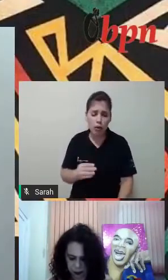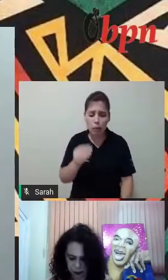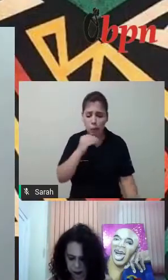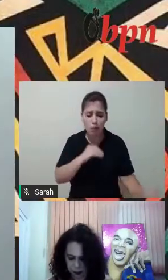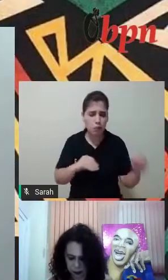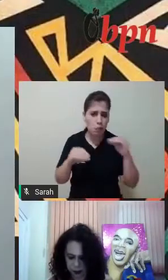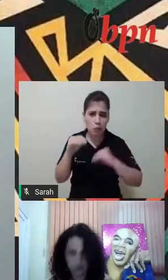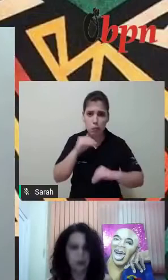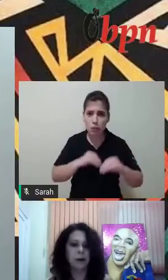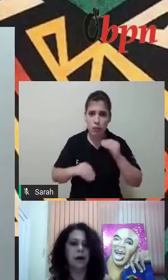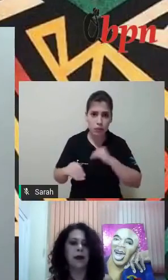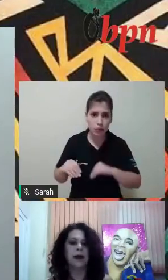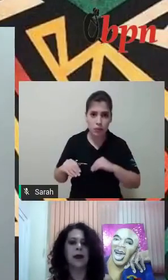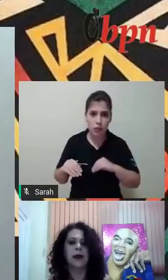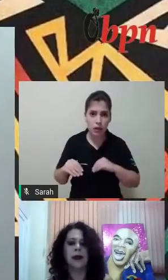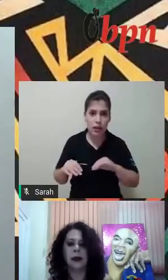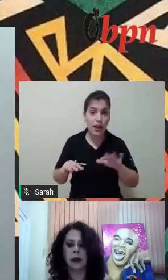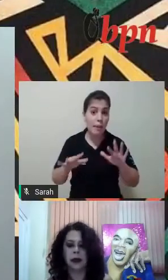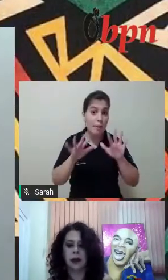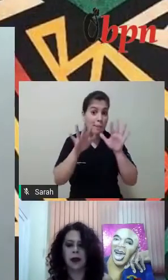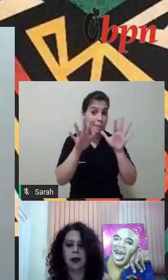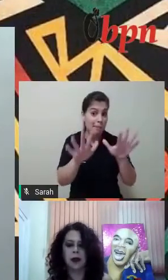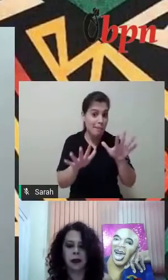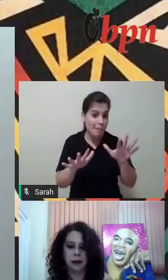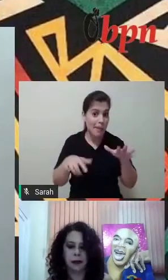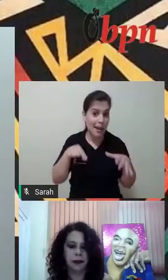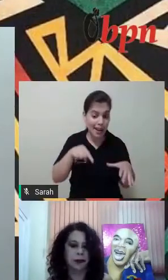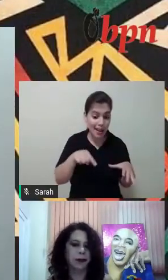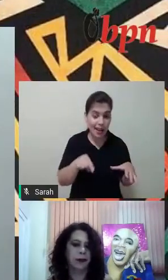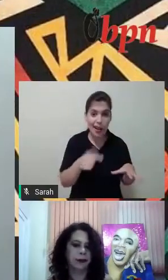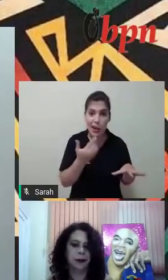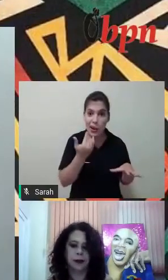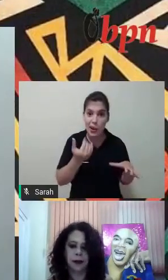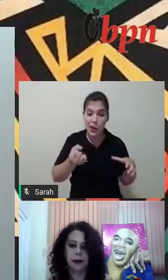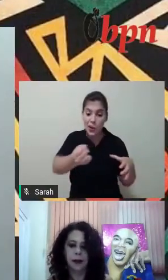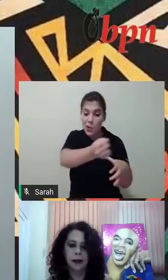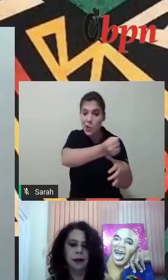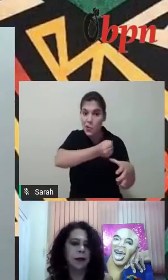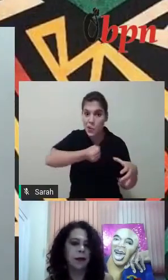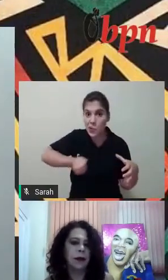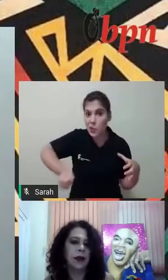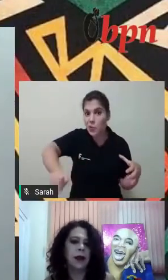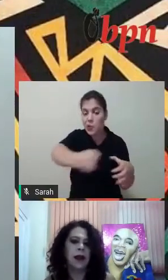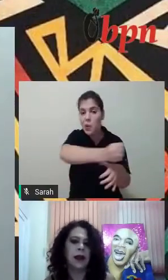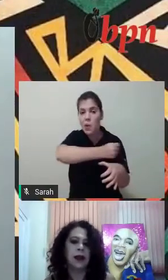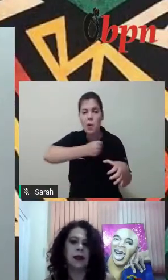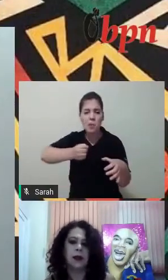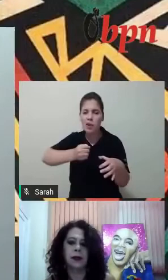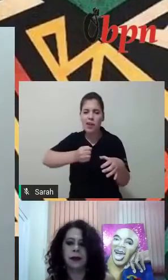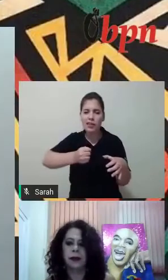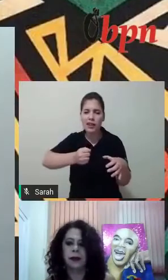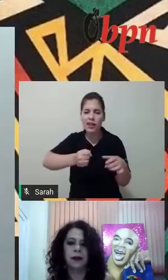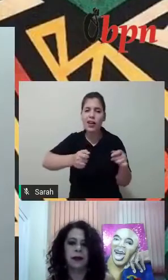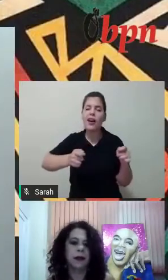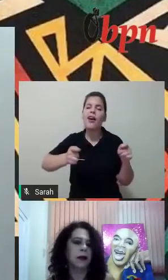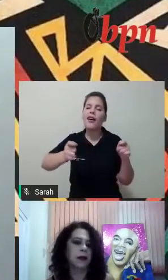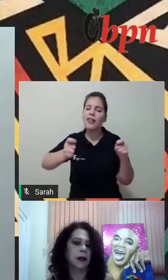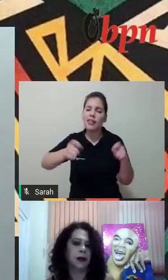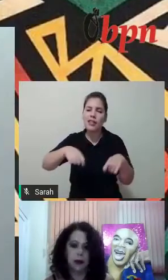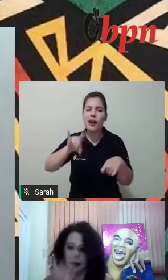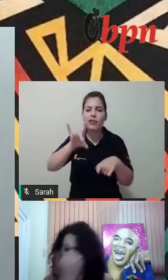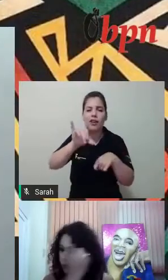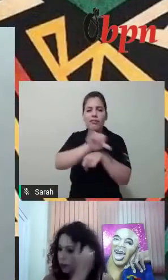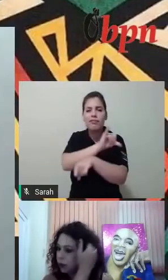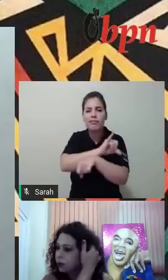era o pano de fundo que encobria uma rede de ajuda mútua,